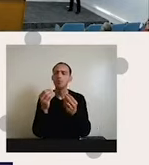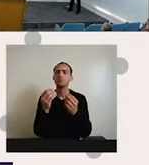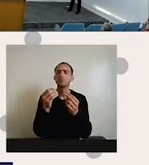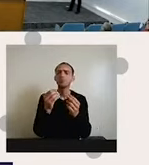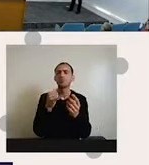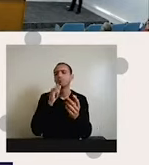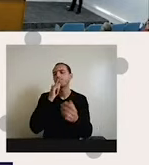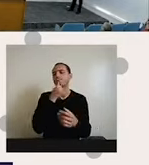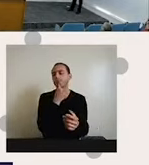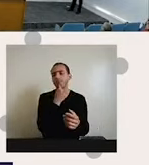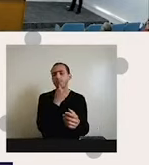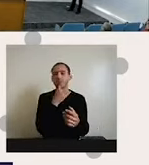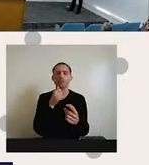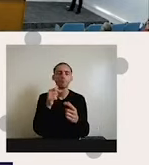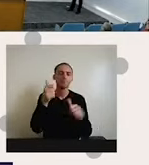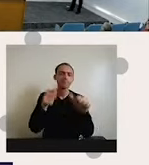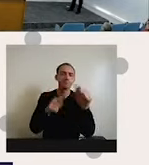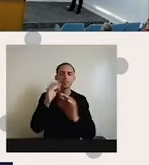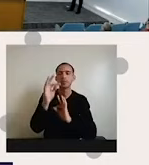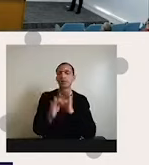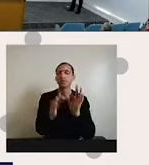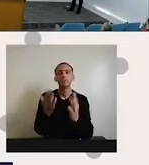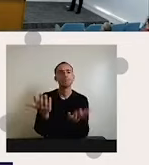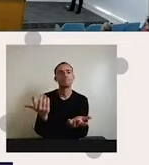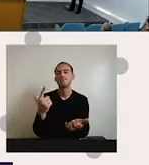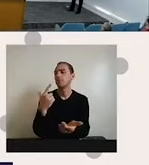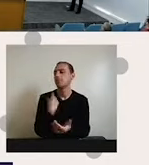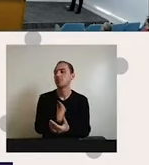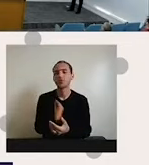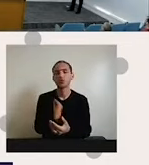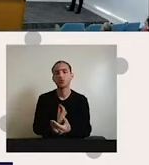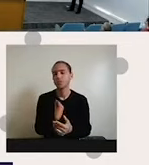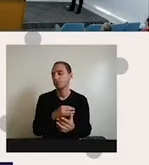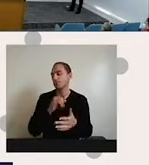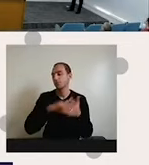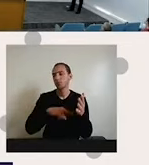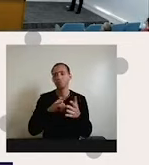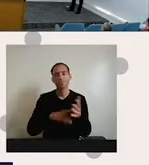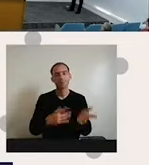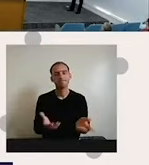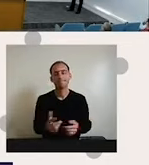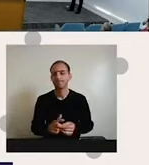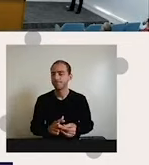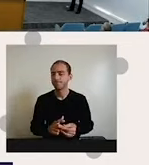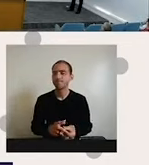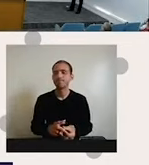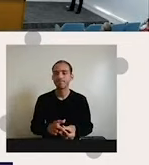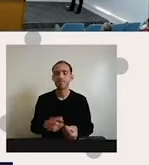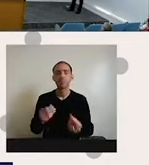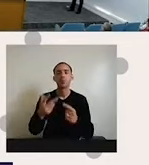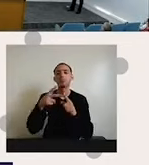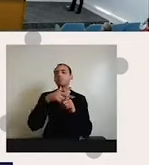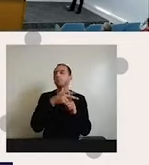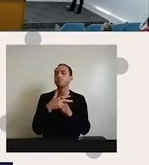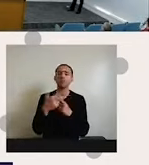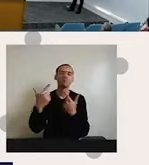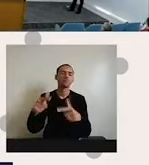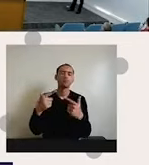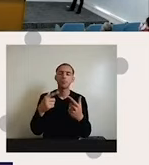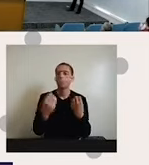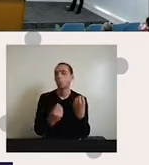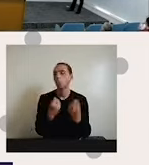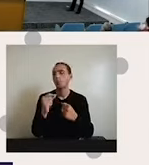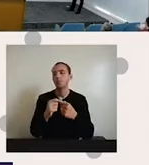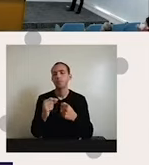exemplificar para vocês, em relação aos episódios depressivos leves e moderados, F32.0 e F32.1,